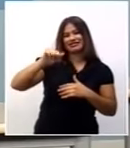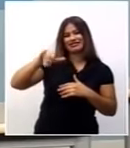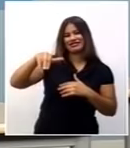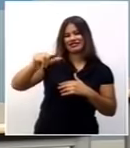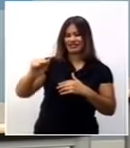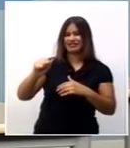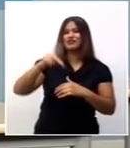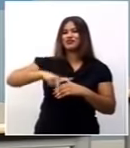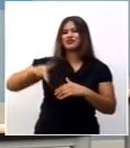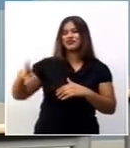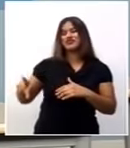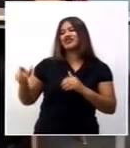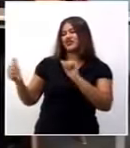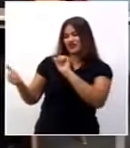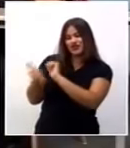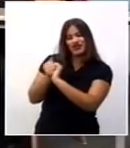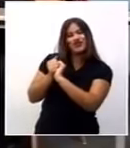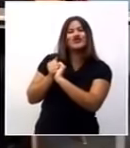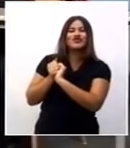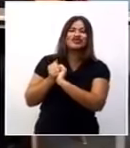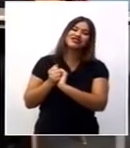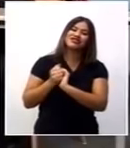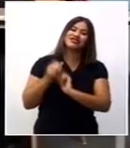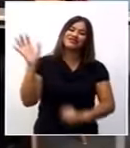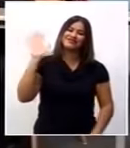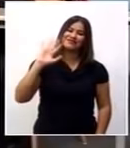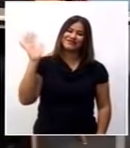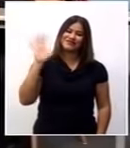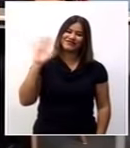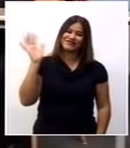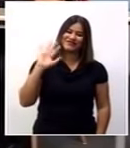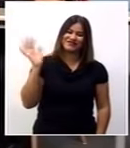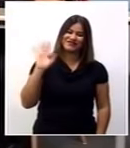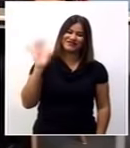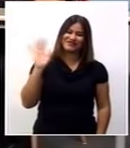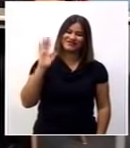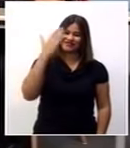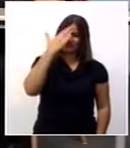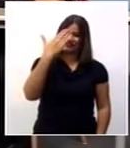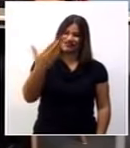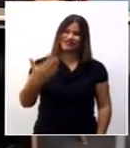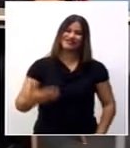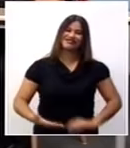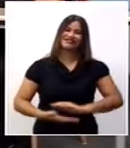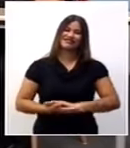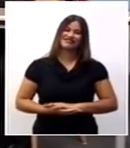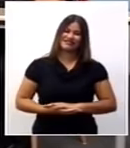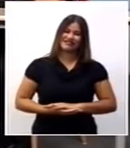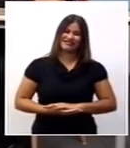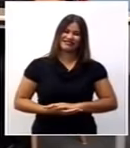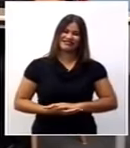parceria hoje na aula. E a gente se vê numa próxima, tudo bem, gente? Obrigada. Obrigada.